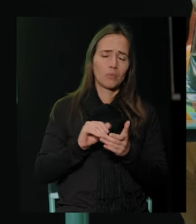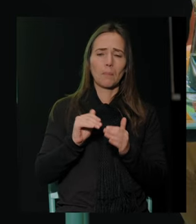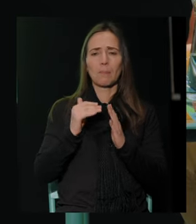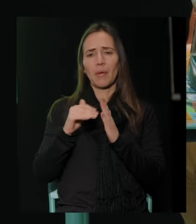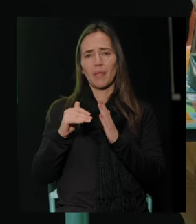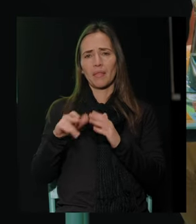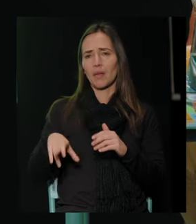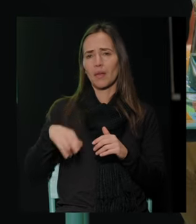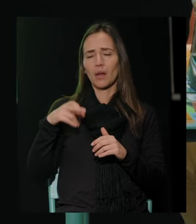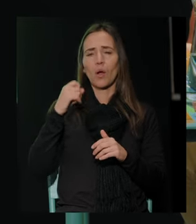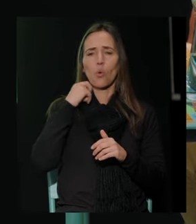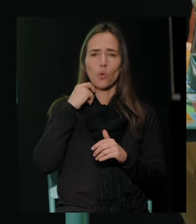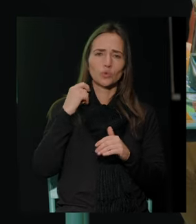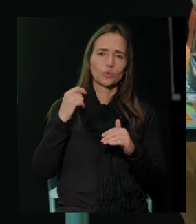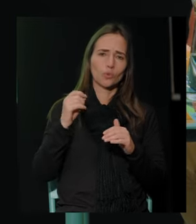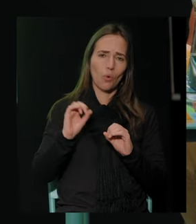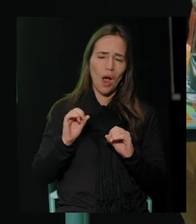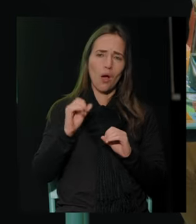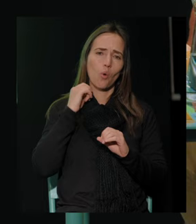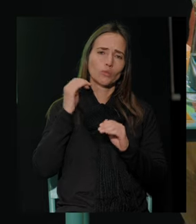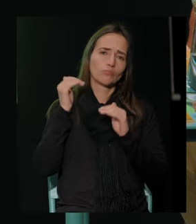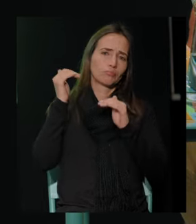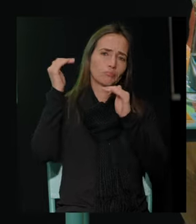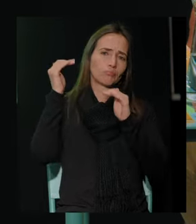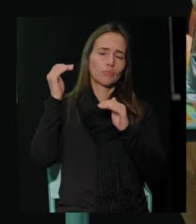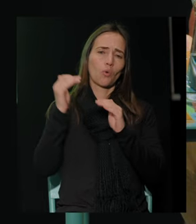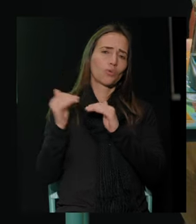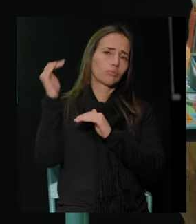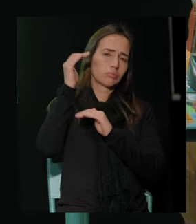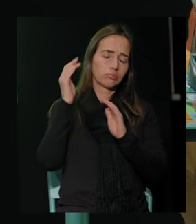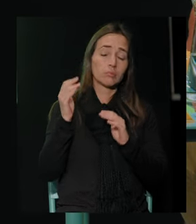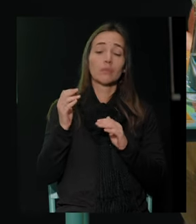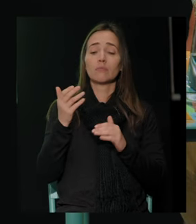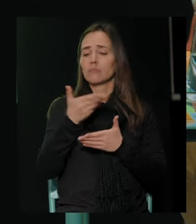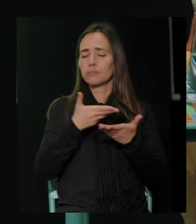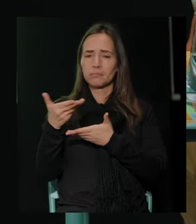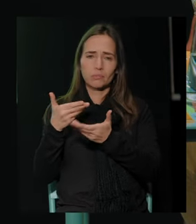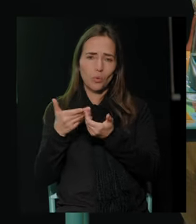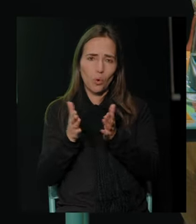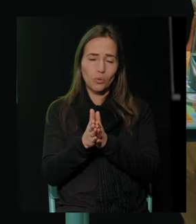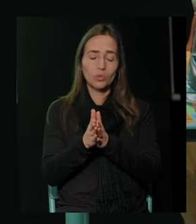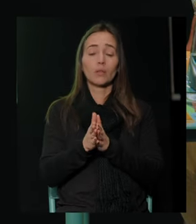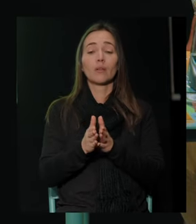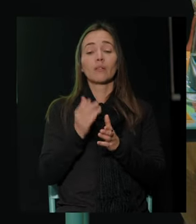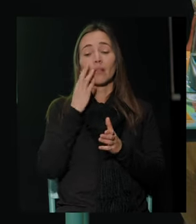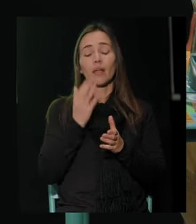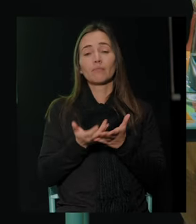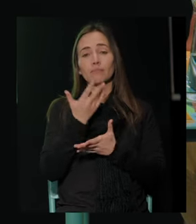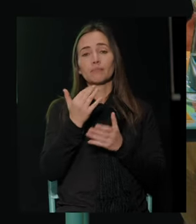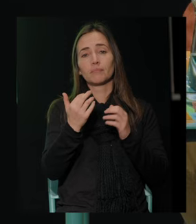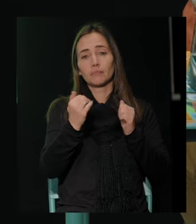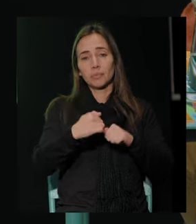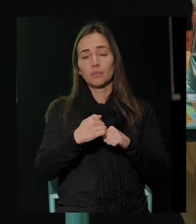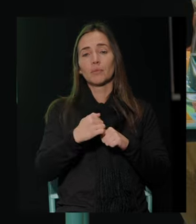os níveis de habilitações, e então criar parcerias para que as pessoas no seu dia-a-dia possam implementar